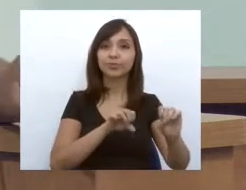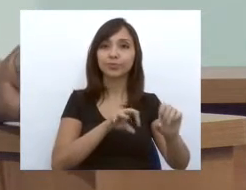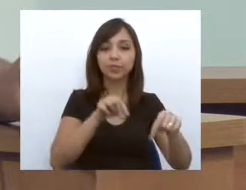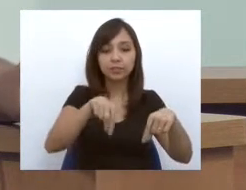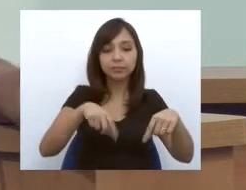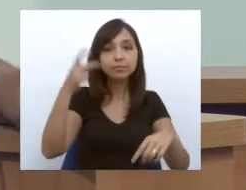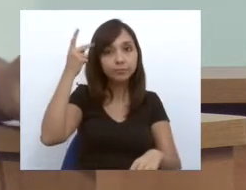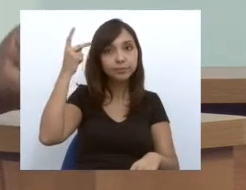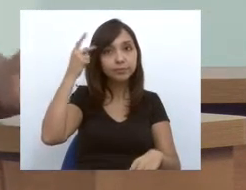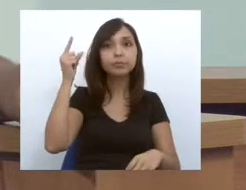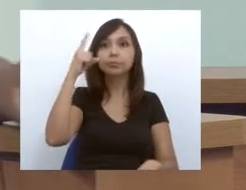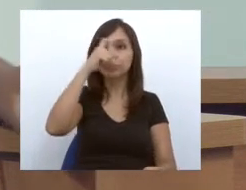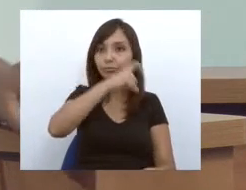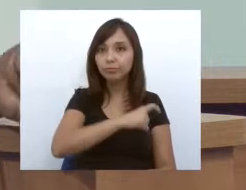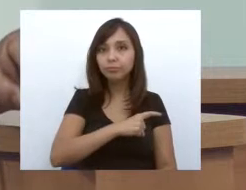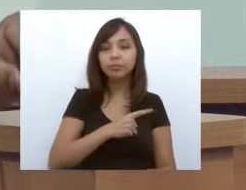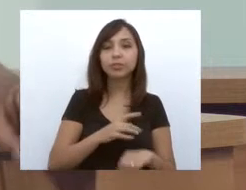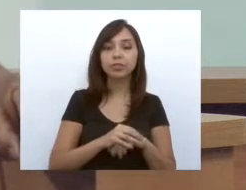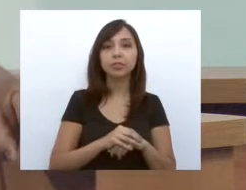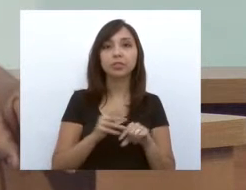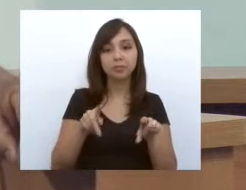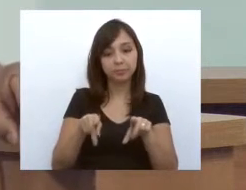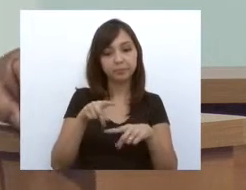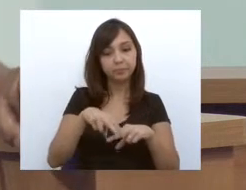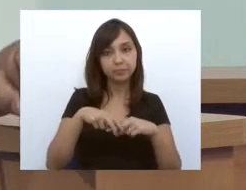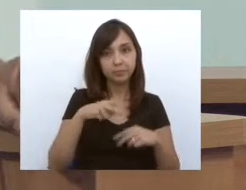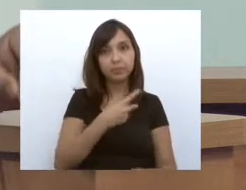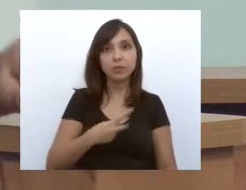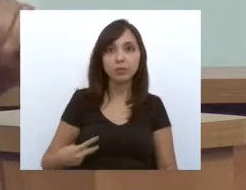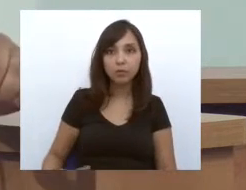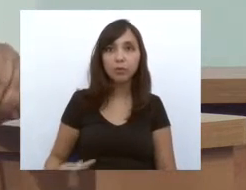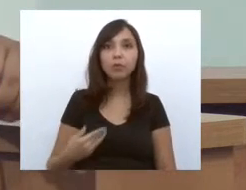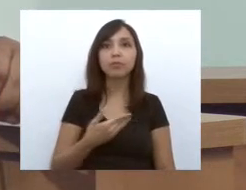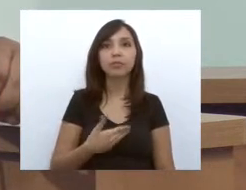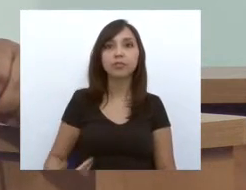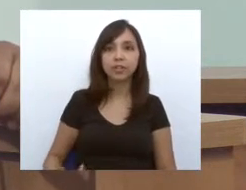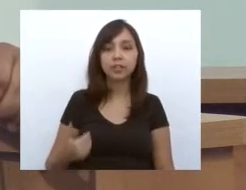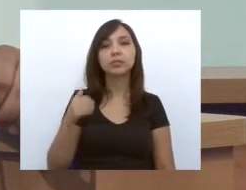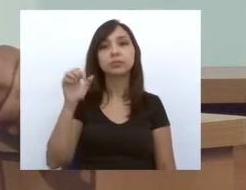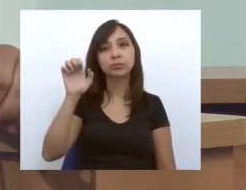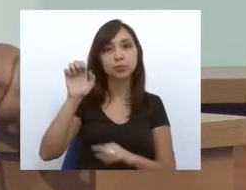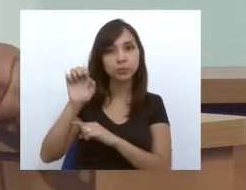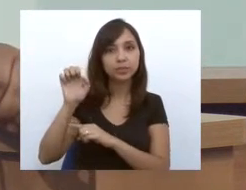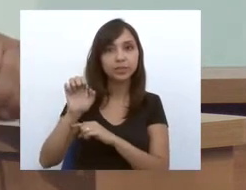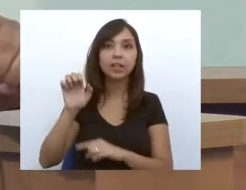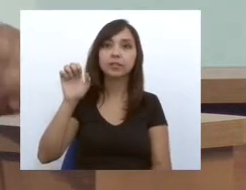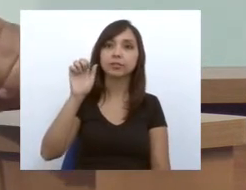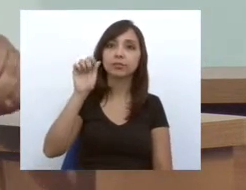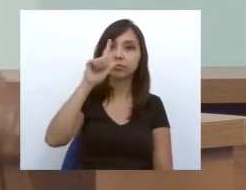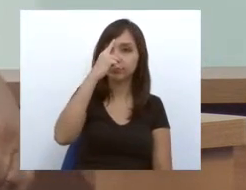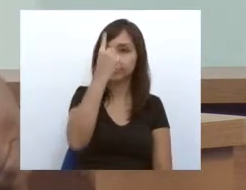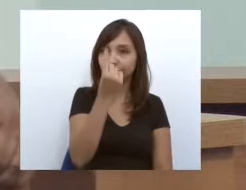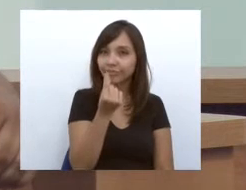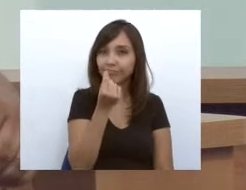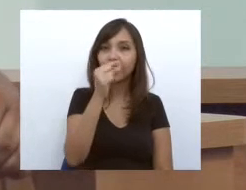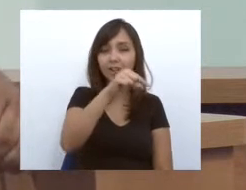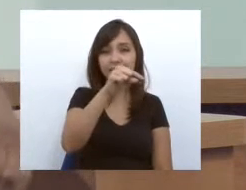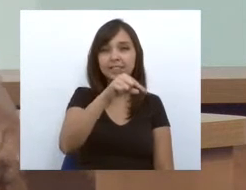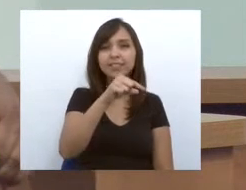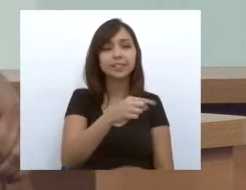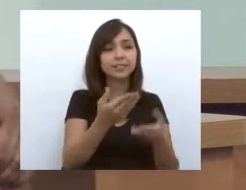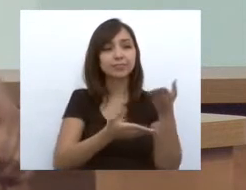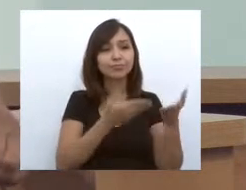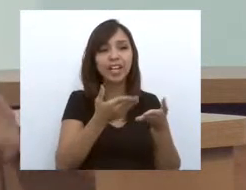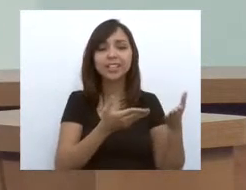Paulo, através do governo do estado, do governador Geraldo Alckmin, que da maneira que trata a